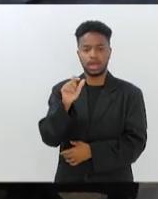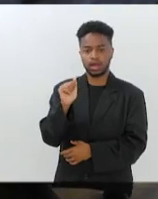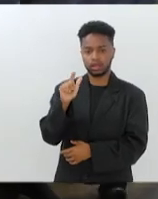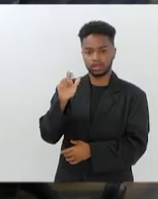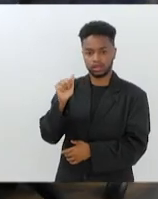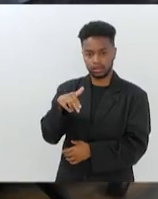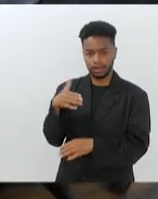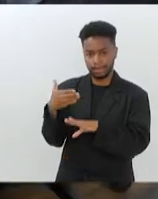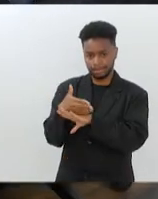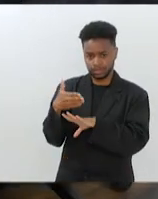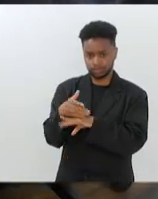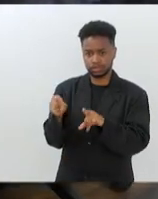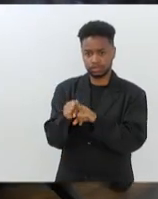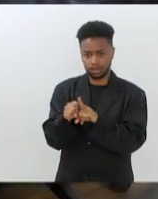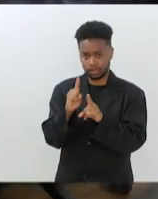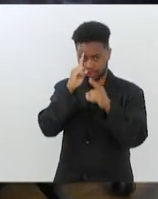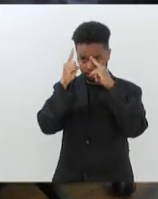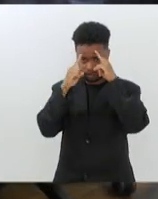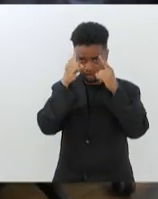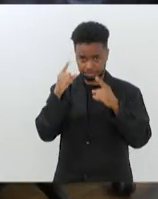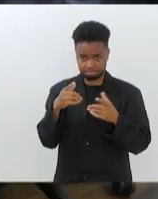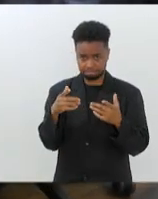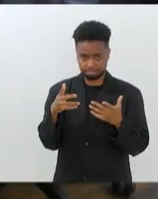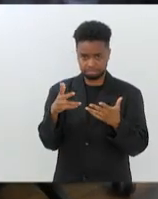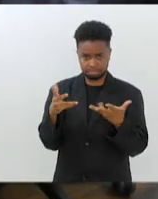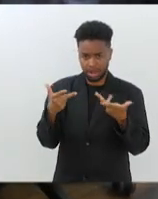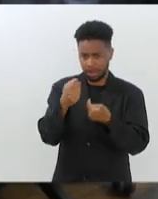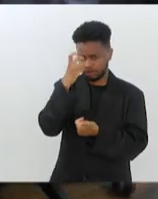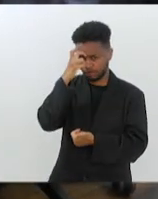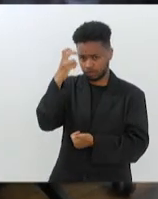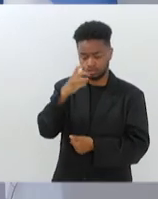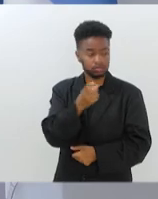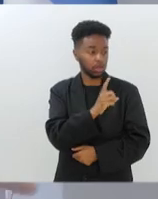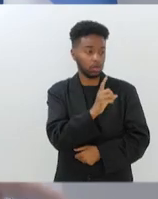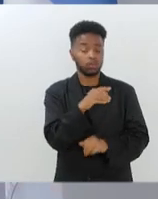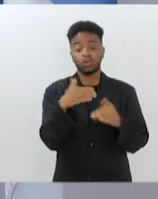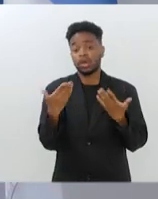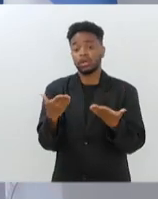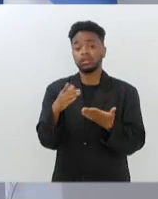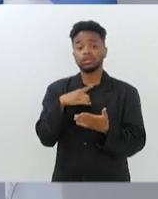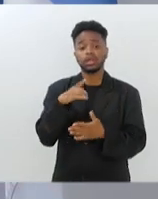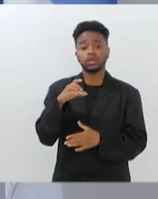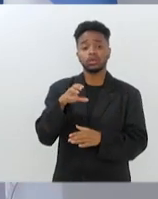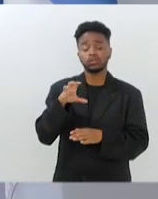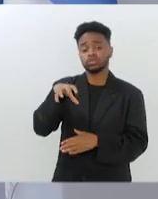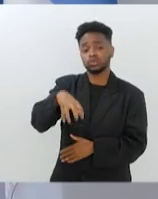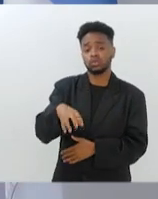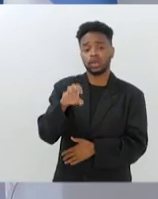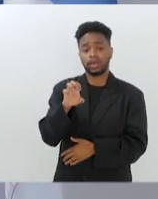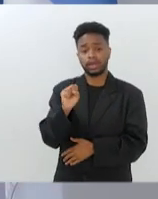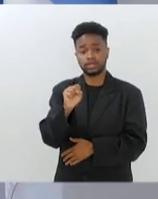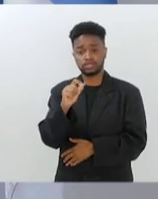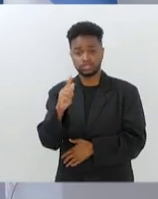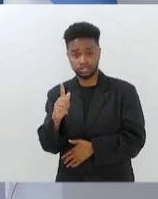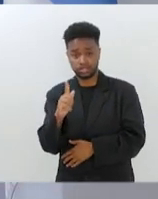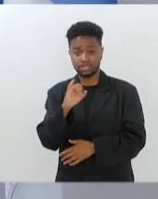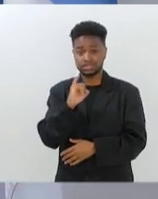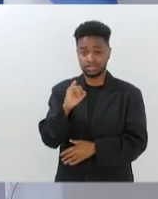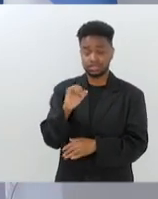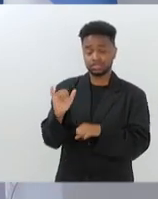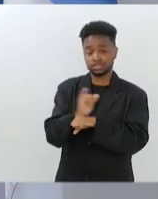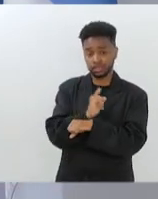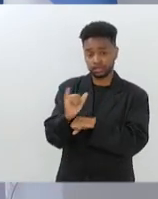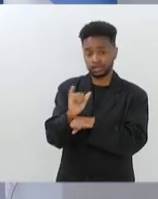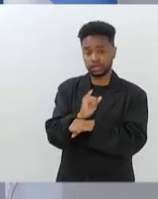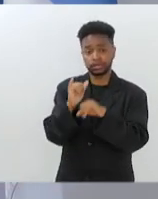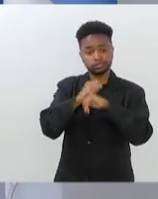dessa dessa genialidade também não a gente u se tem um setor de SG na na Sedai se a estratégia passa por difundir as